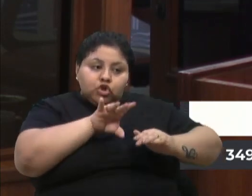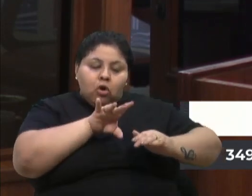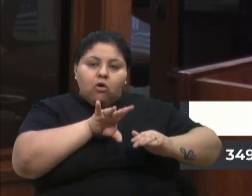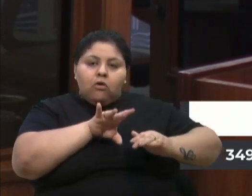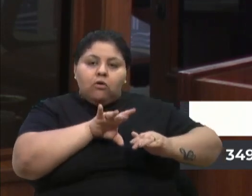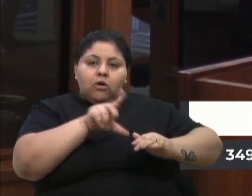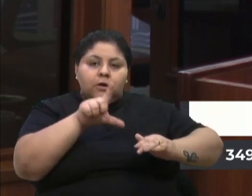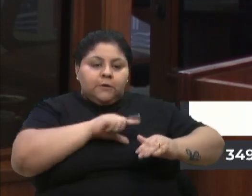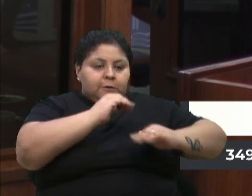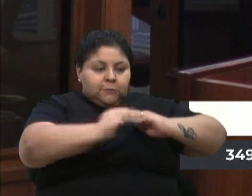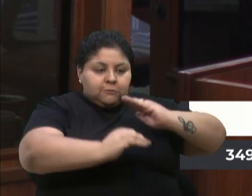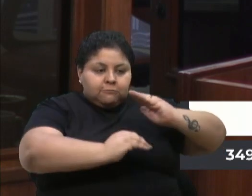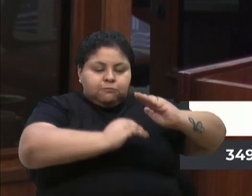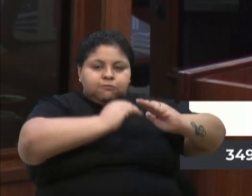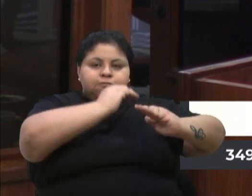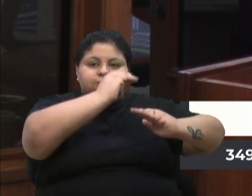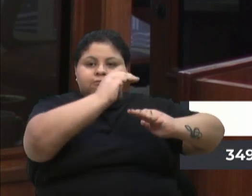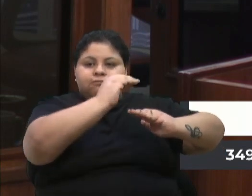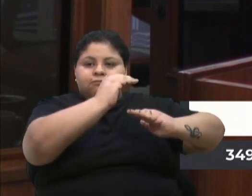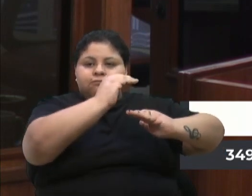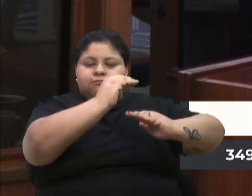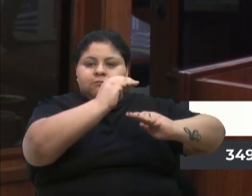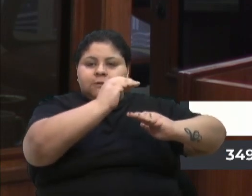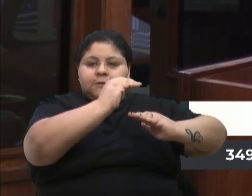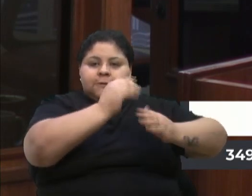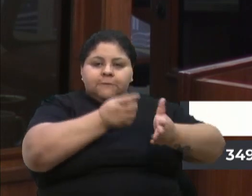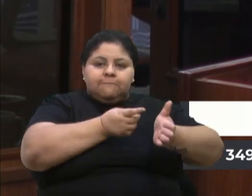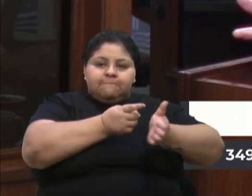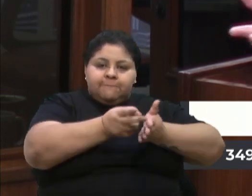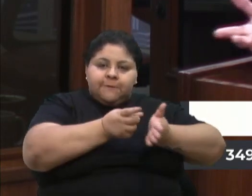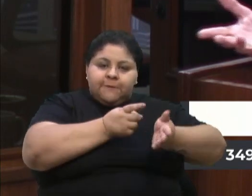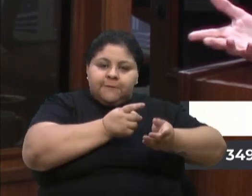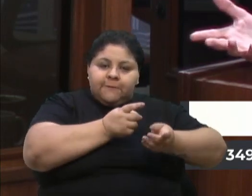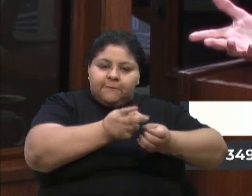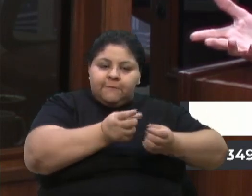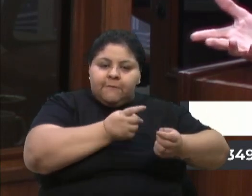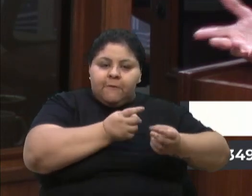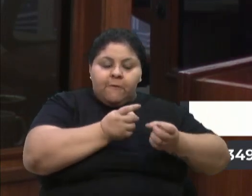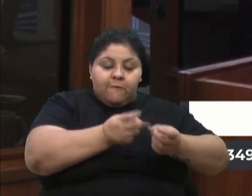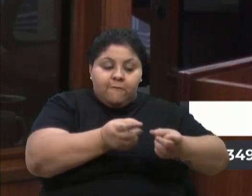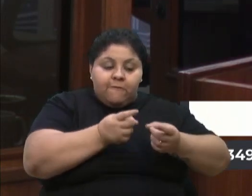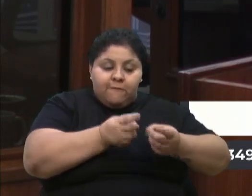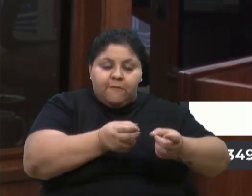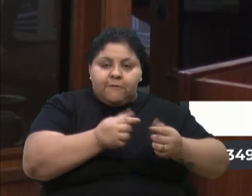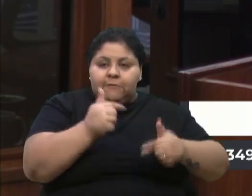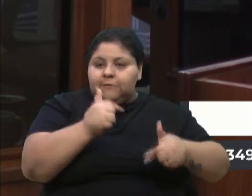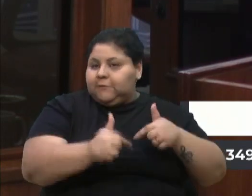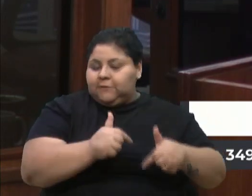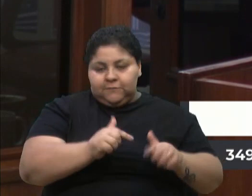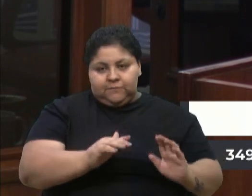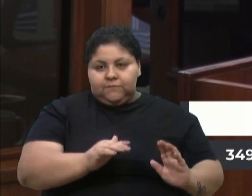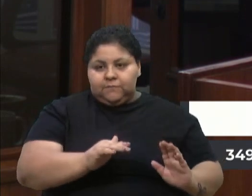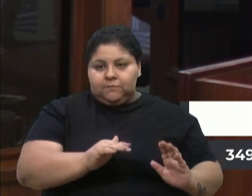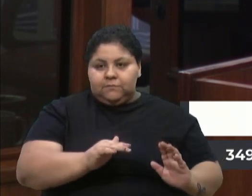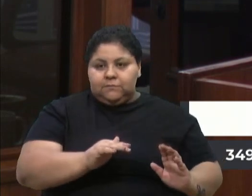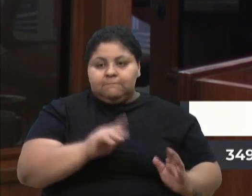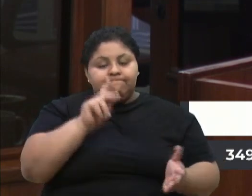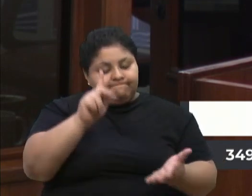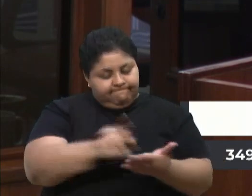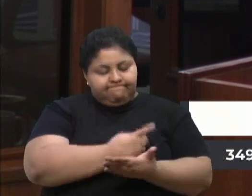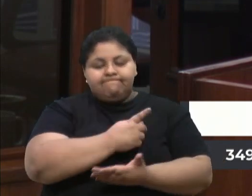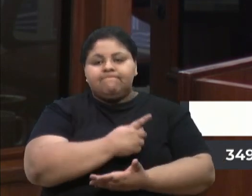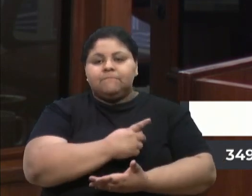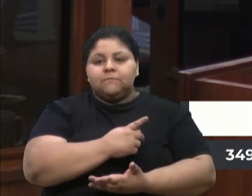a empresa, tendo um monopólio para vender o seu serviço, ela pode cobrar quanto ela bem entende. Isso não está certo. Então, a gente